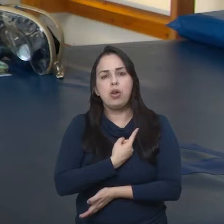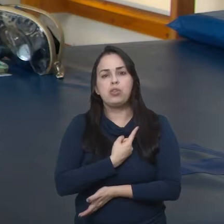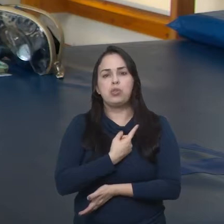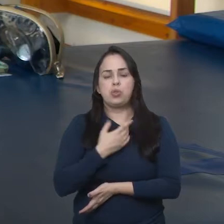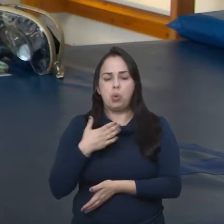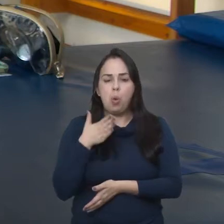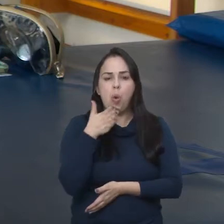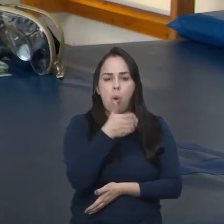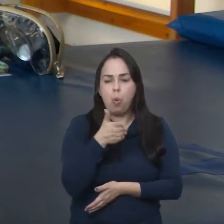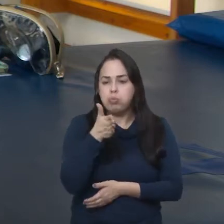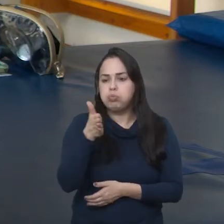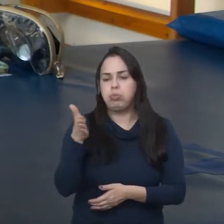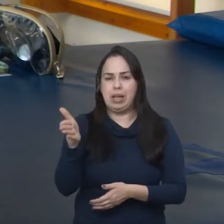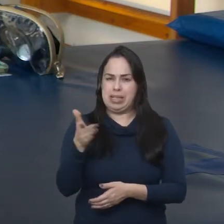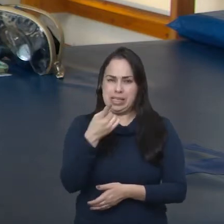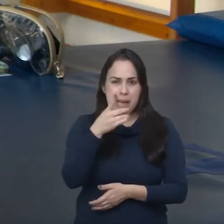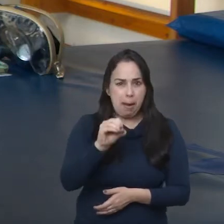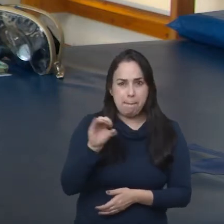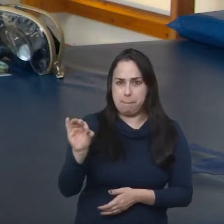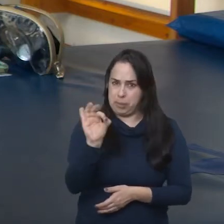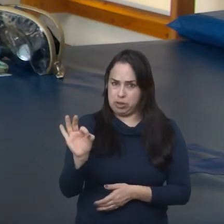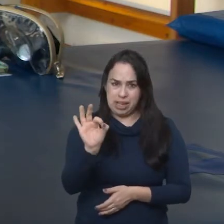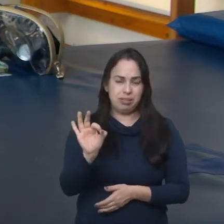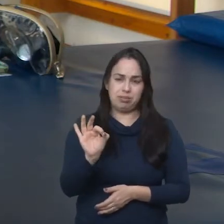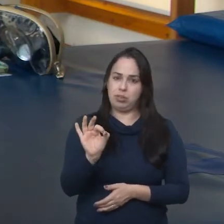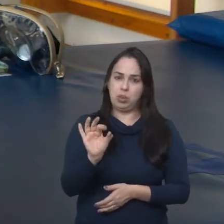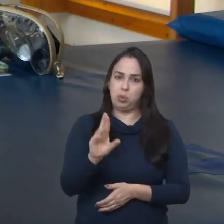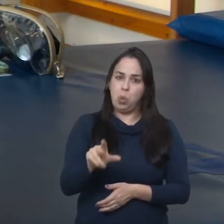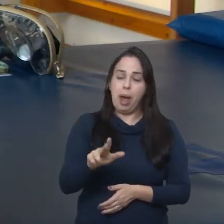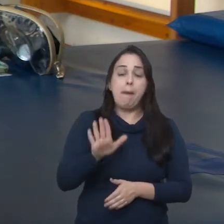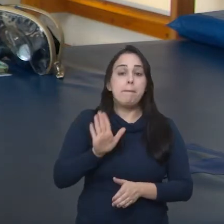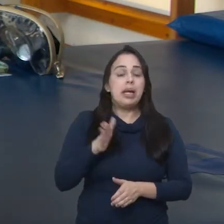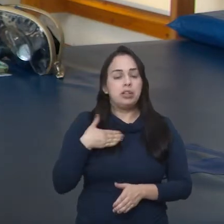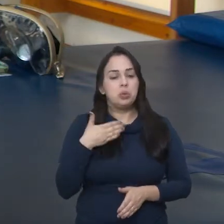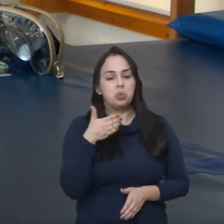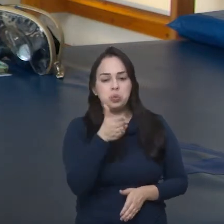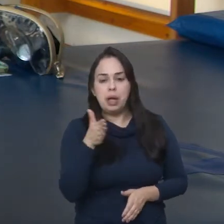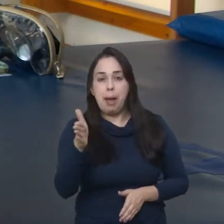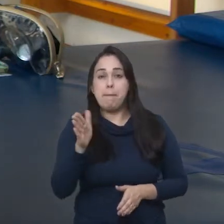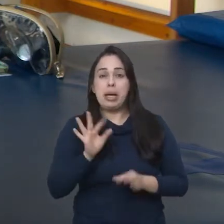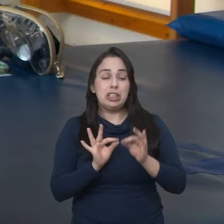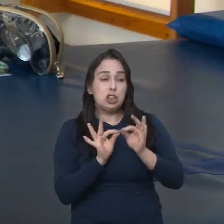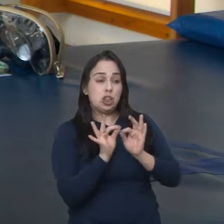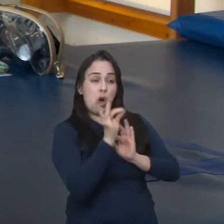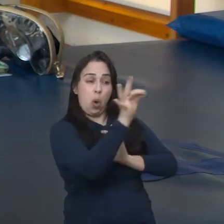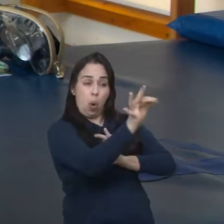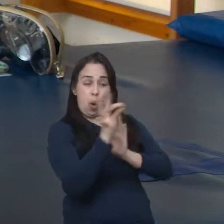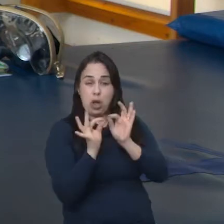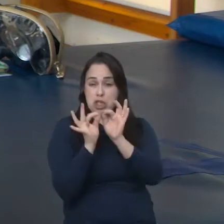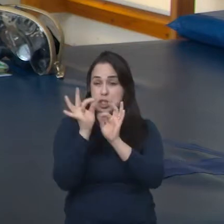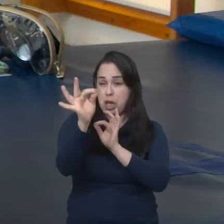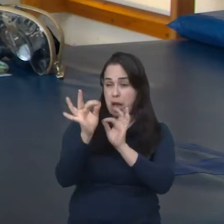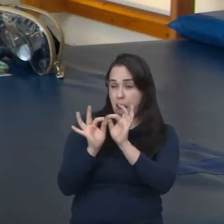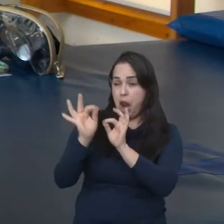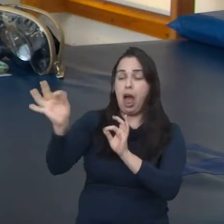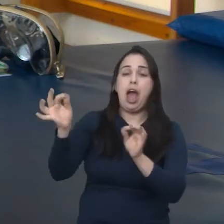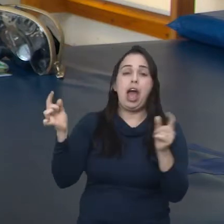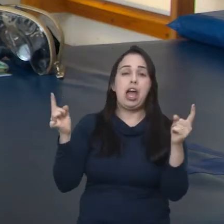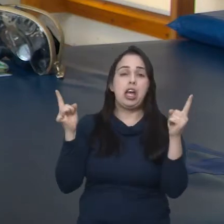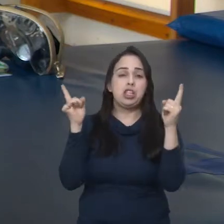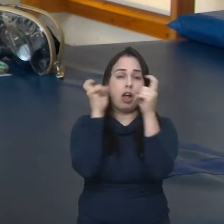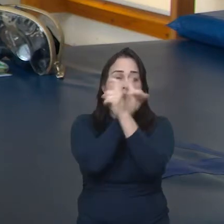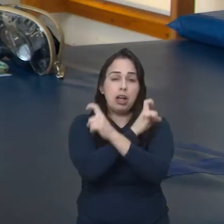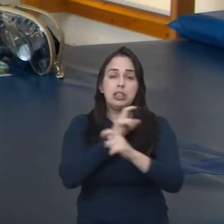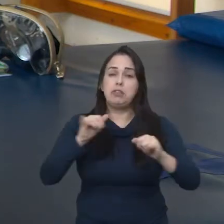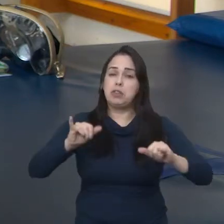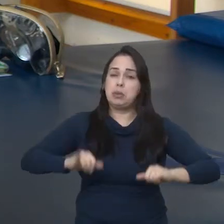consegue-se ter um acesso, não 100%, mas consegue-se ter. Mas na periferia é onde mais se sofre com